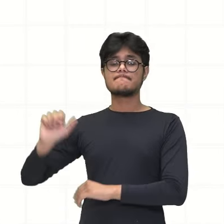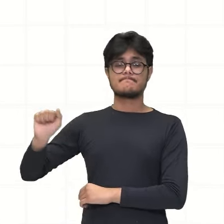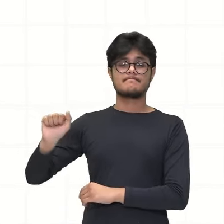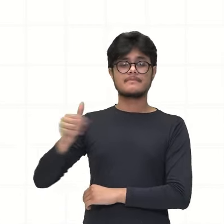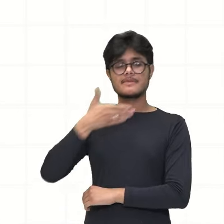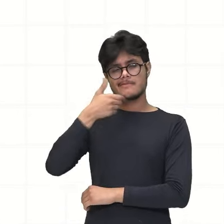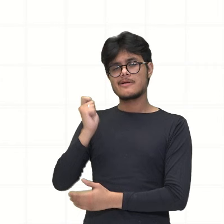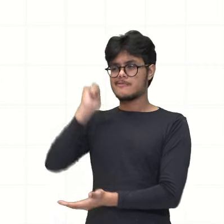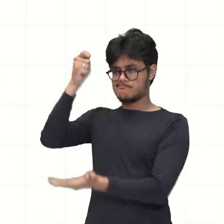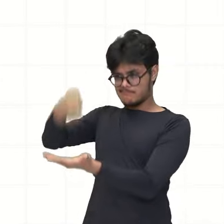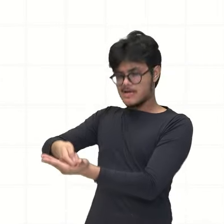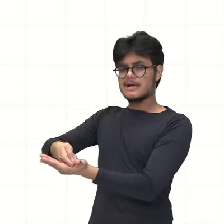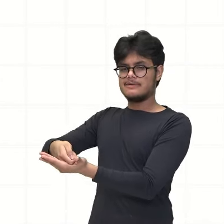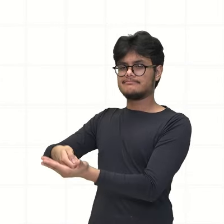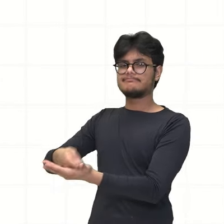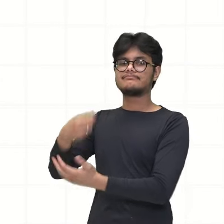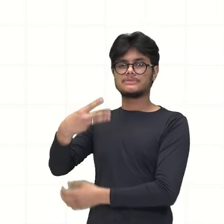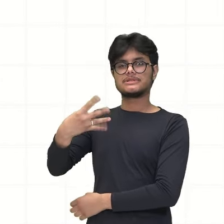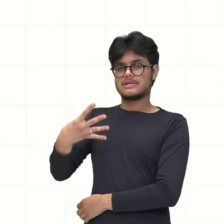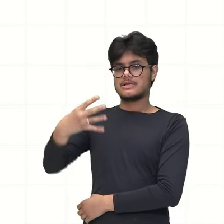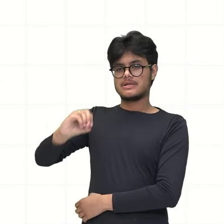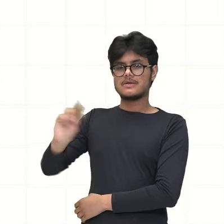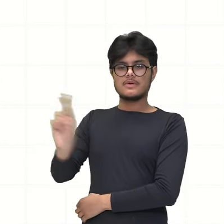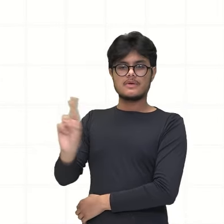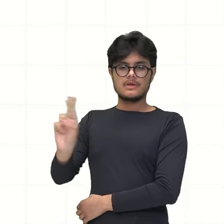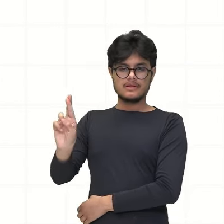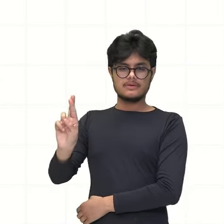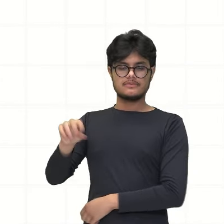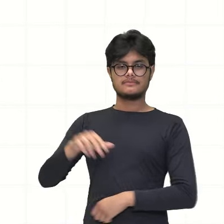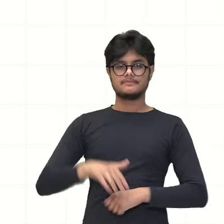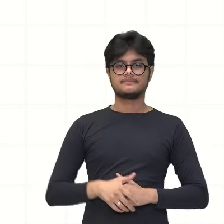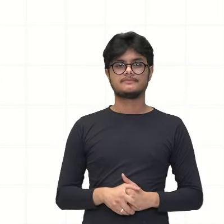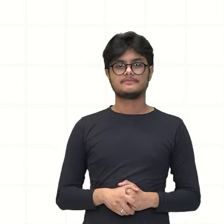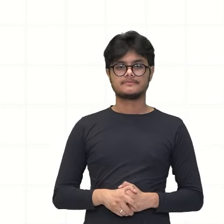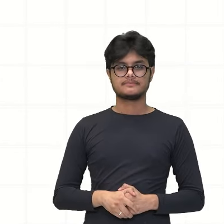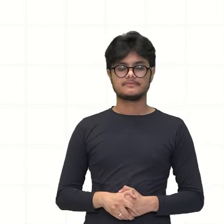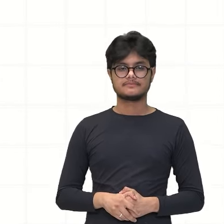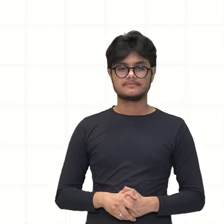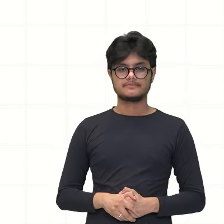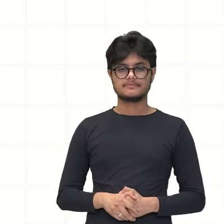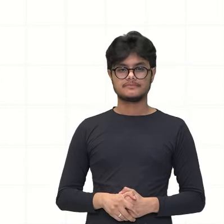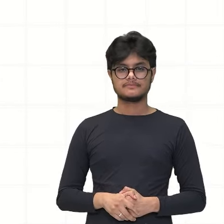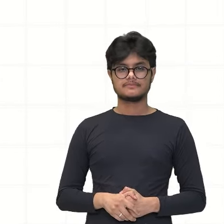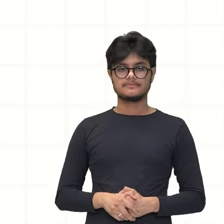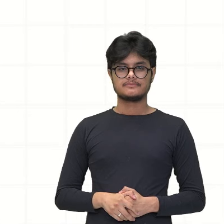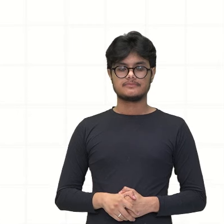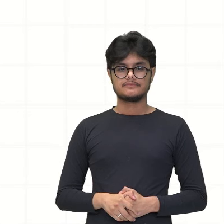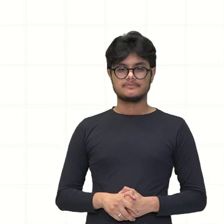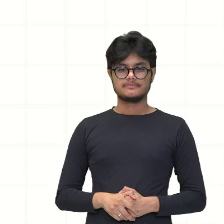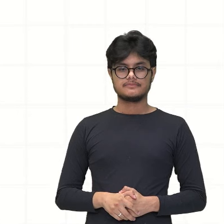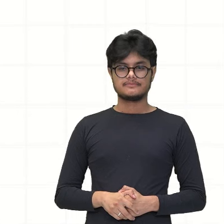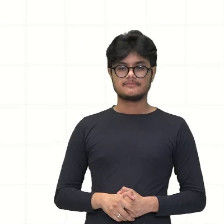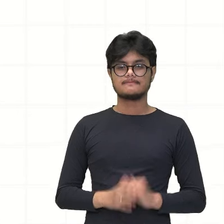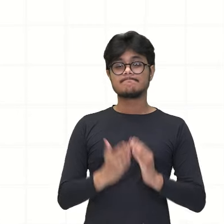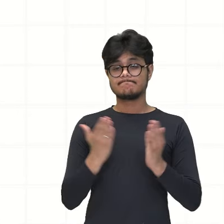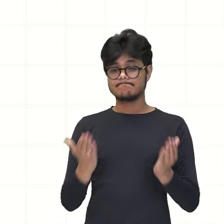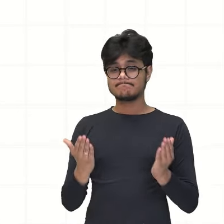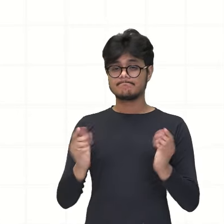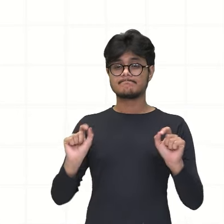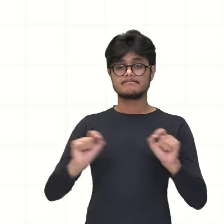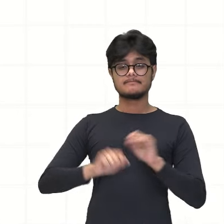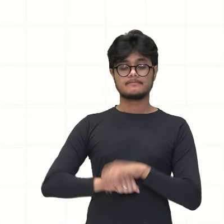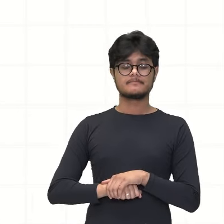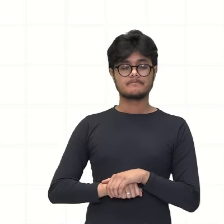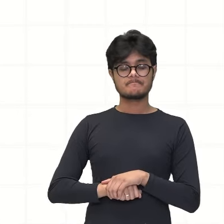dinheiro e vai pagar à vista, ela ia comprar na livraria A. Tranquilo? Então,